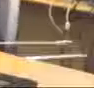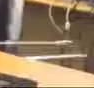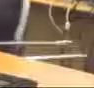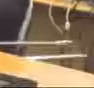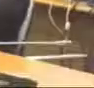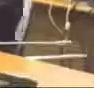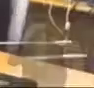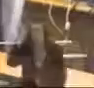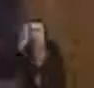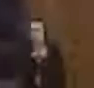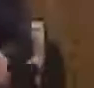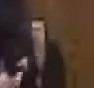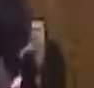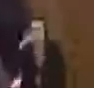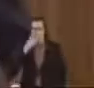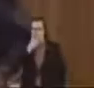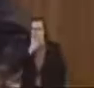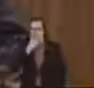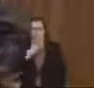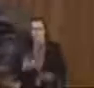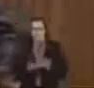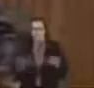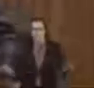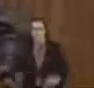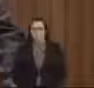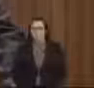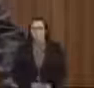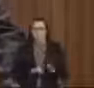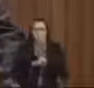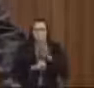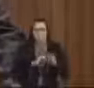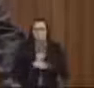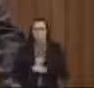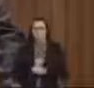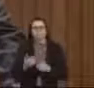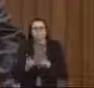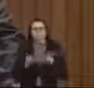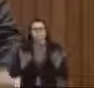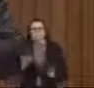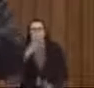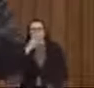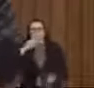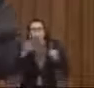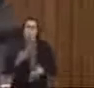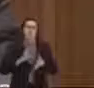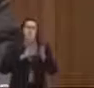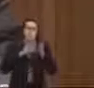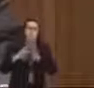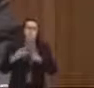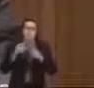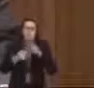Senhor presidente, senhoras e senhores deputados, internautas, telespectadores da TV Assembleia, funcionários desse poder. Senhor presidente,